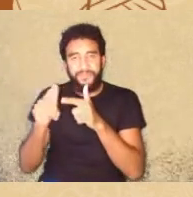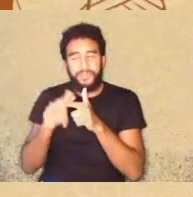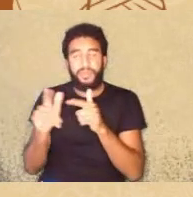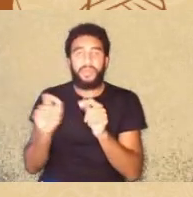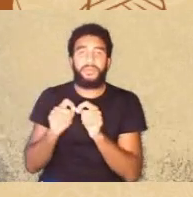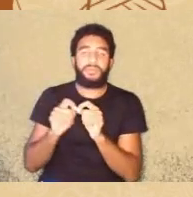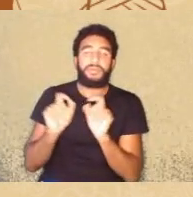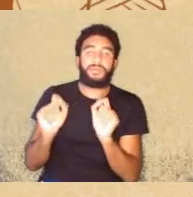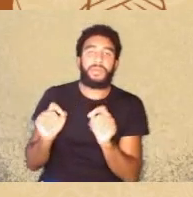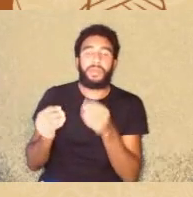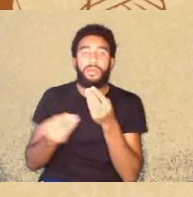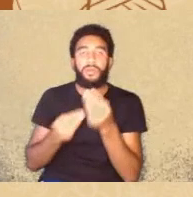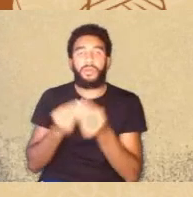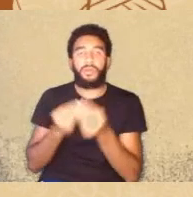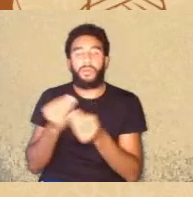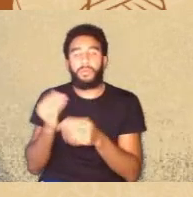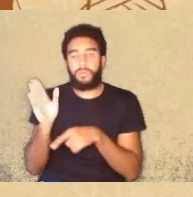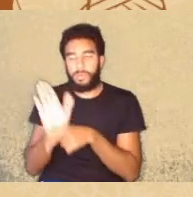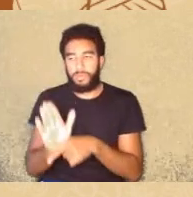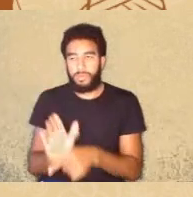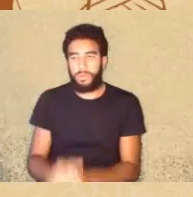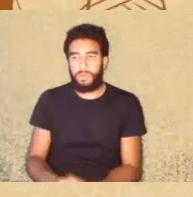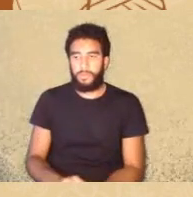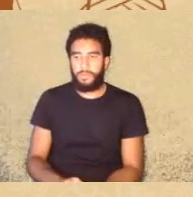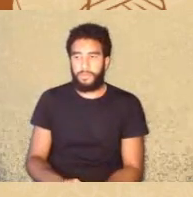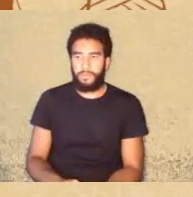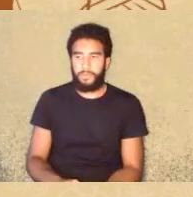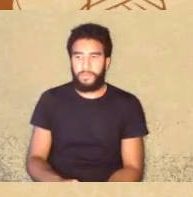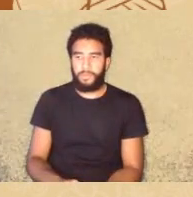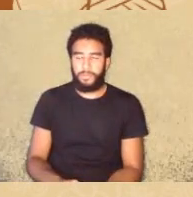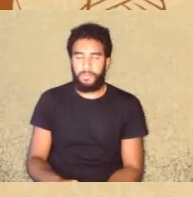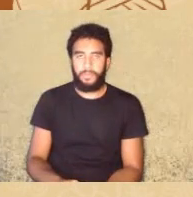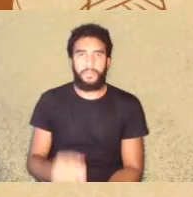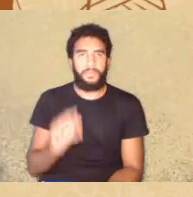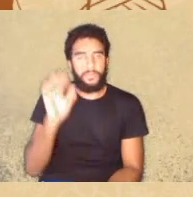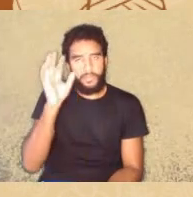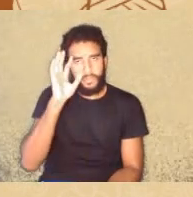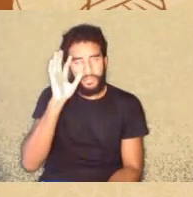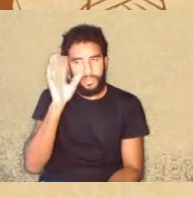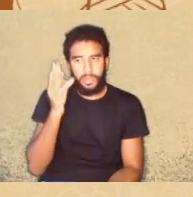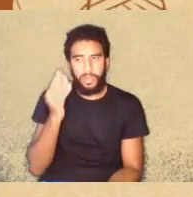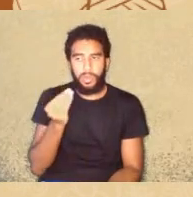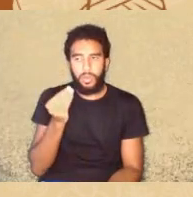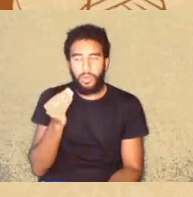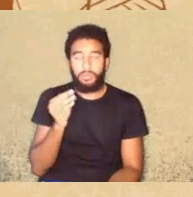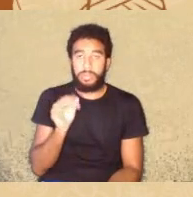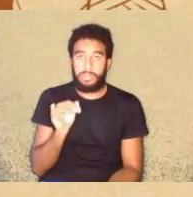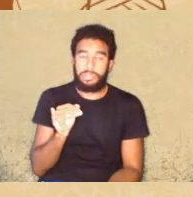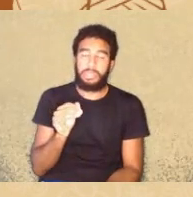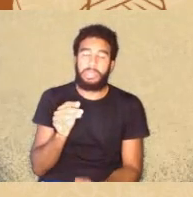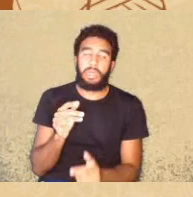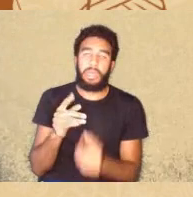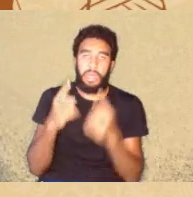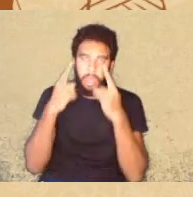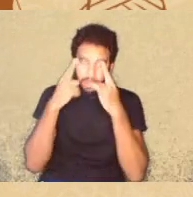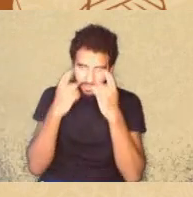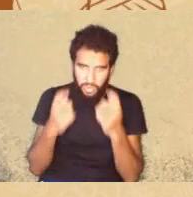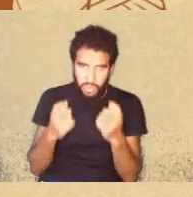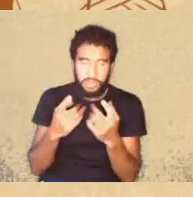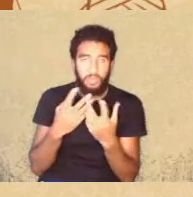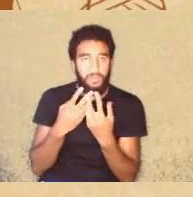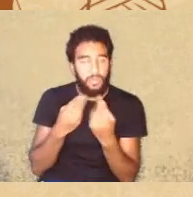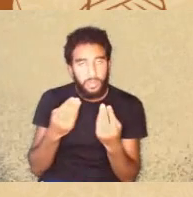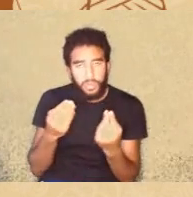que, como é que dá para fazer reparação enquanto essa violência ainda é tão grande? Não sei